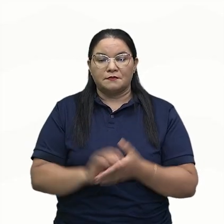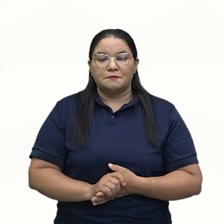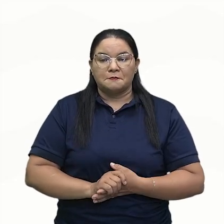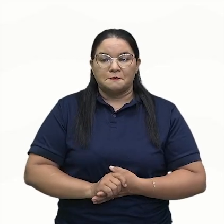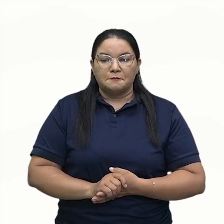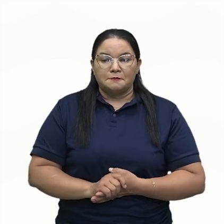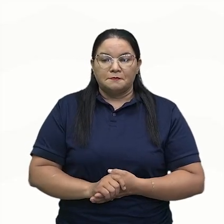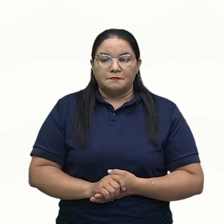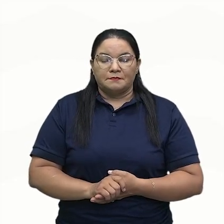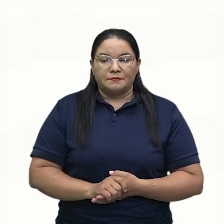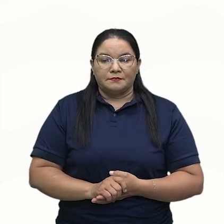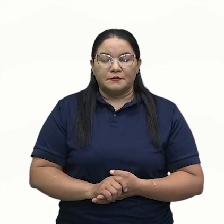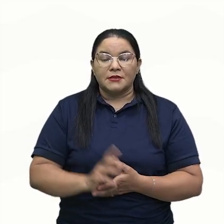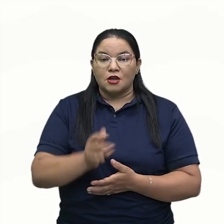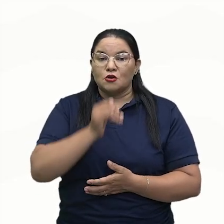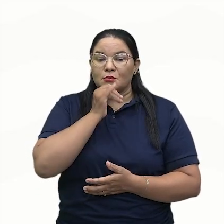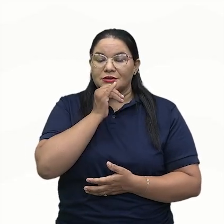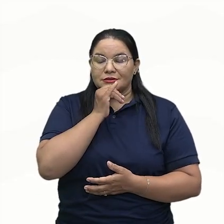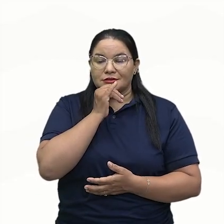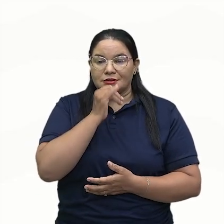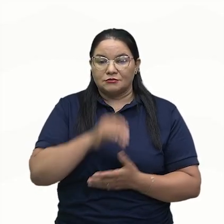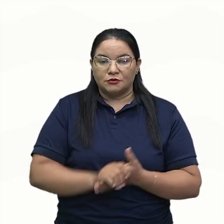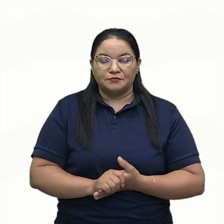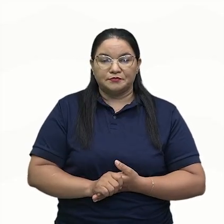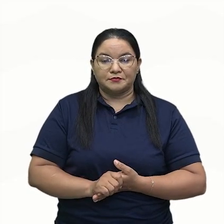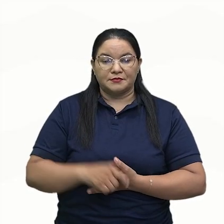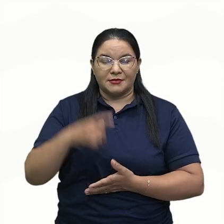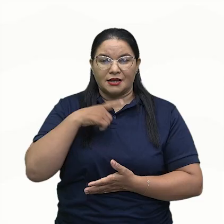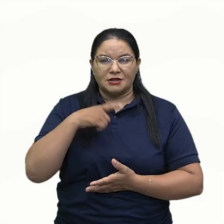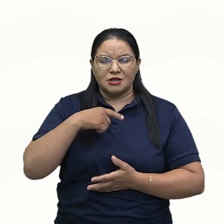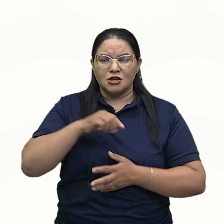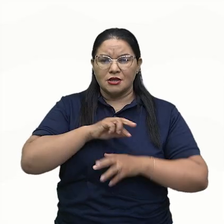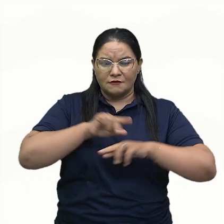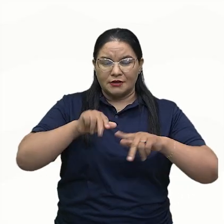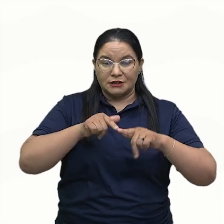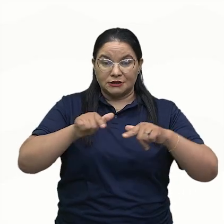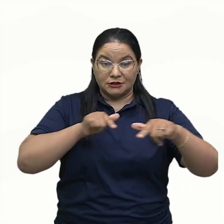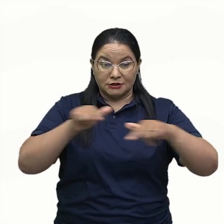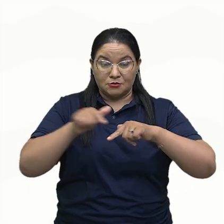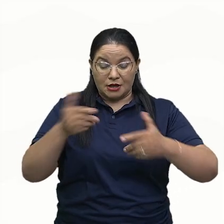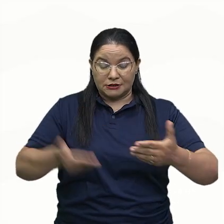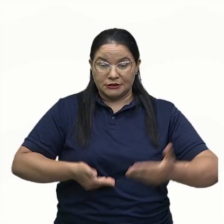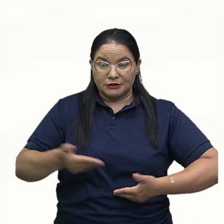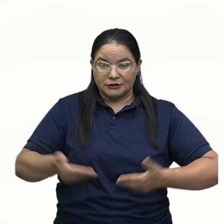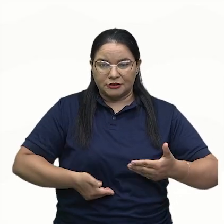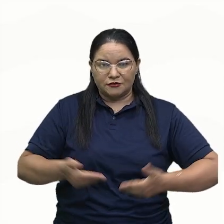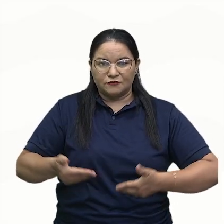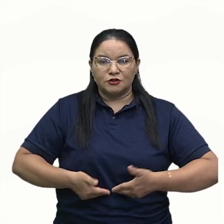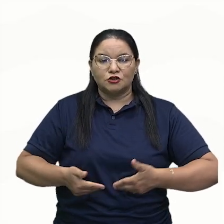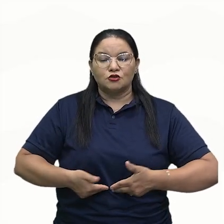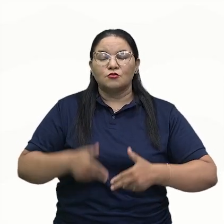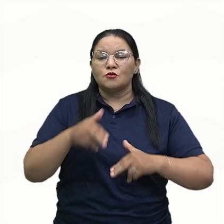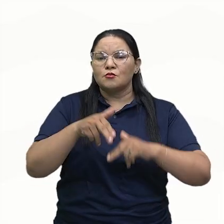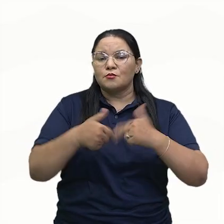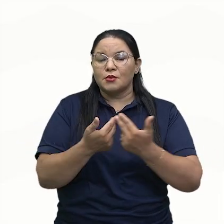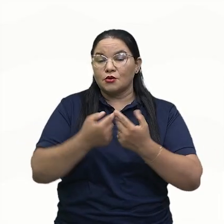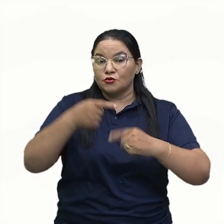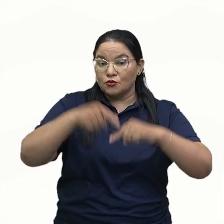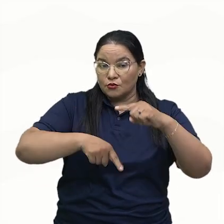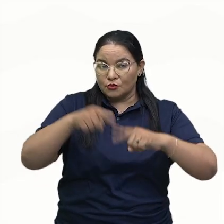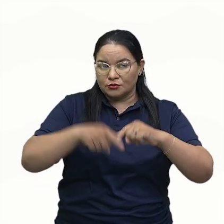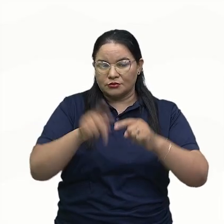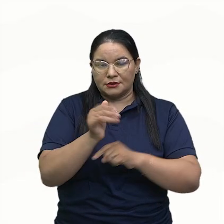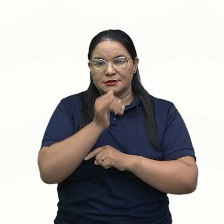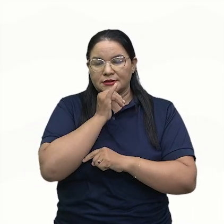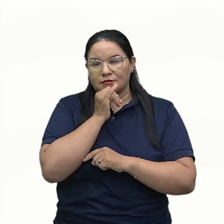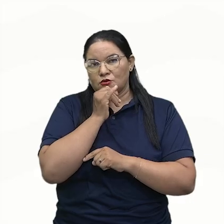ele oferece serviços, perdão, ao invés de um produto. Então aqui a gente tem um serviço sendo oferecido, tipo uma